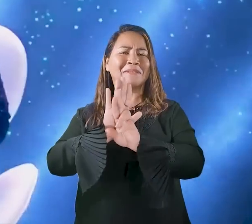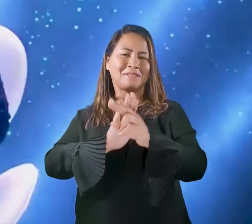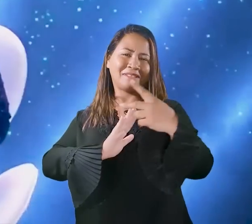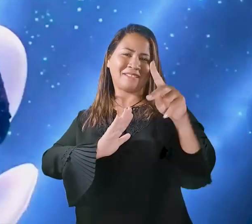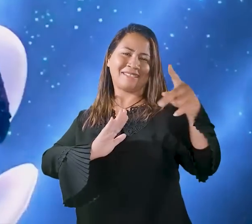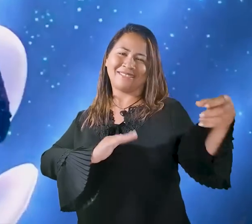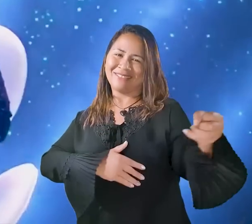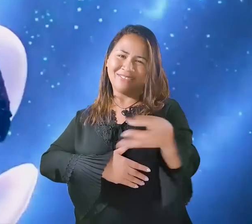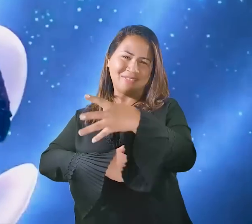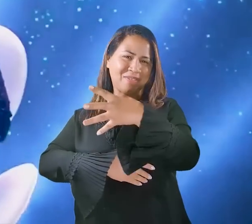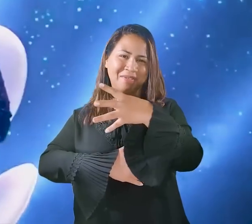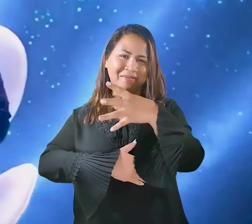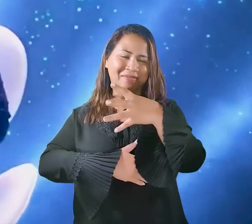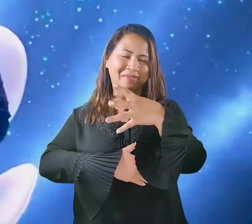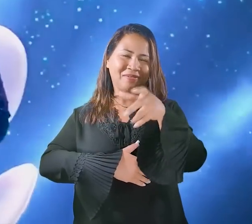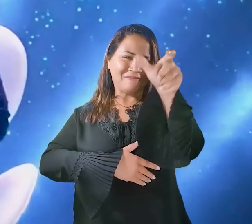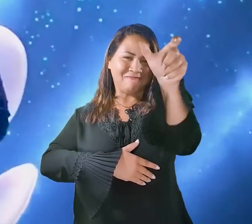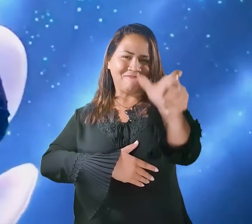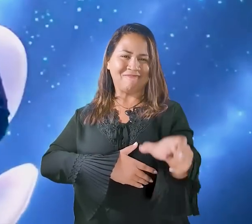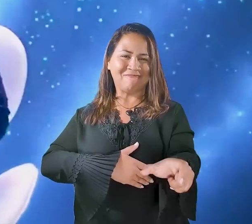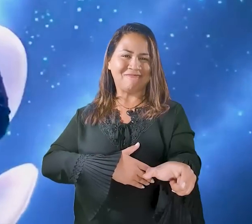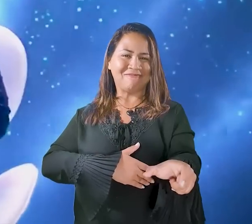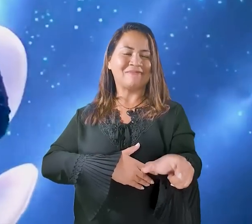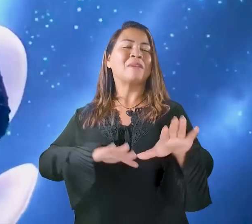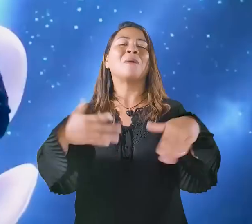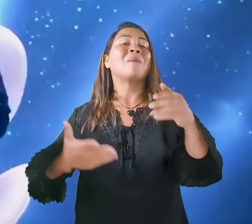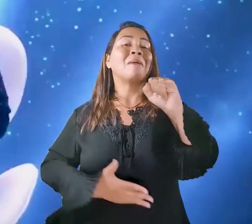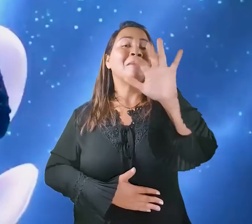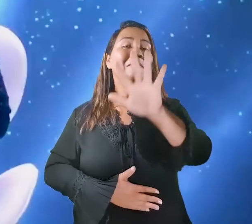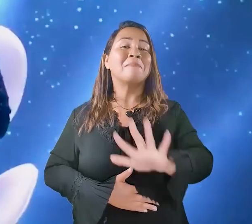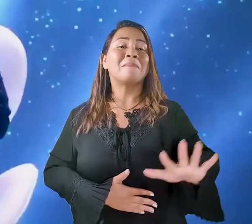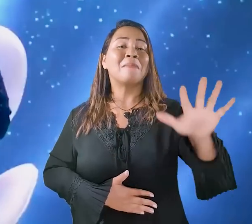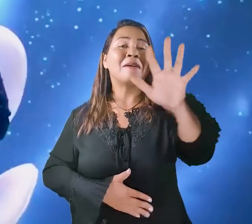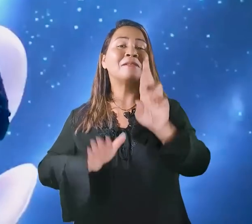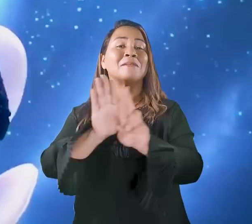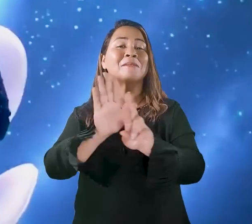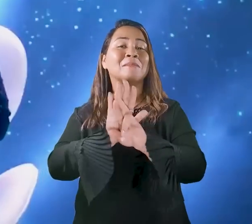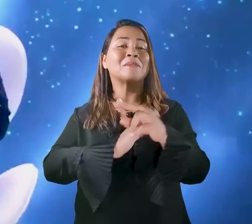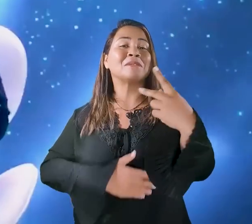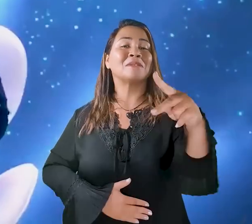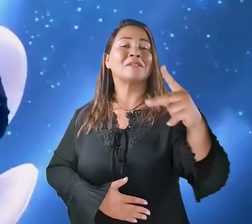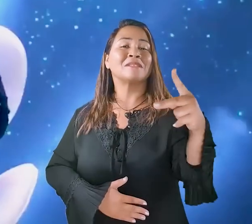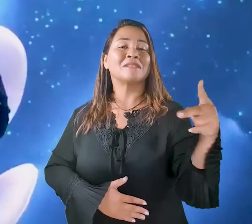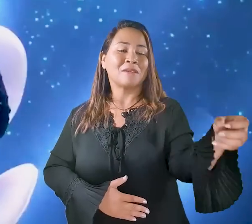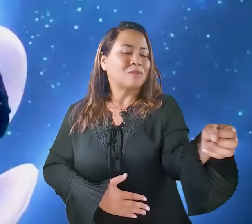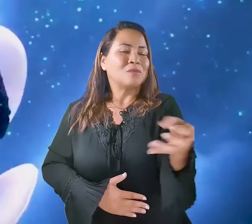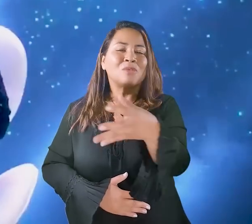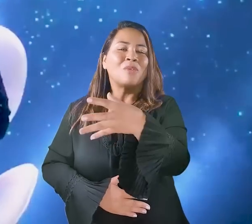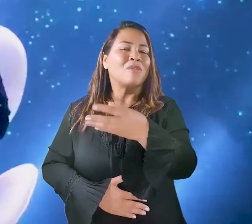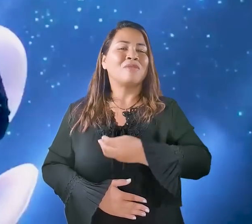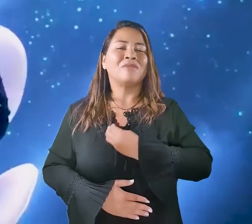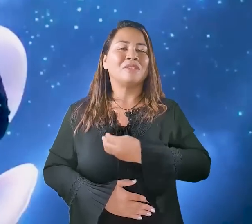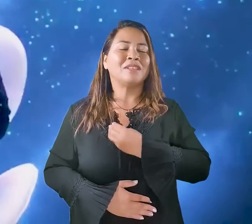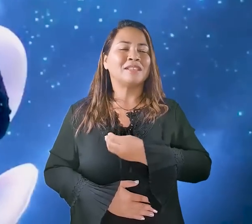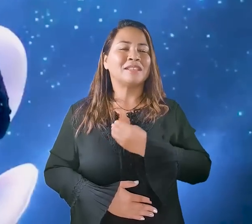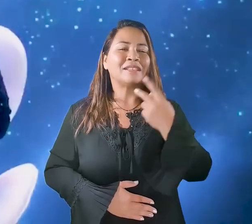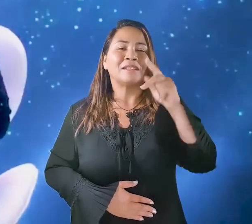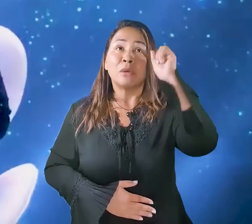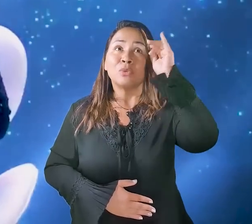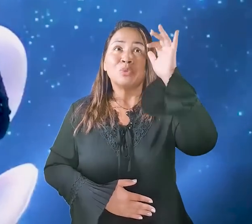do futuro. A imagem que simboliza o teu sonho realizado. Traga essa